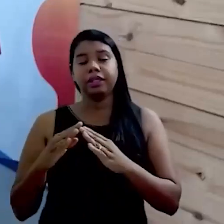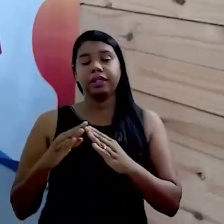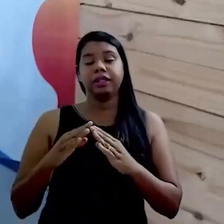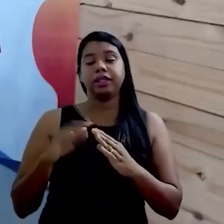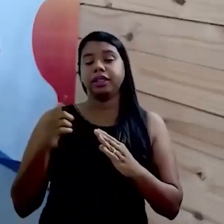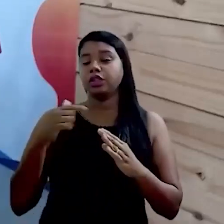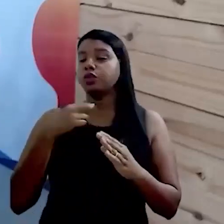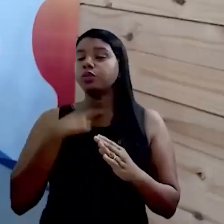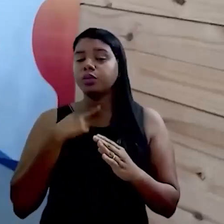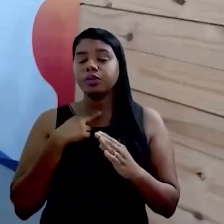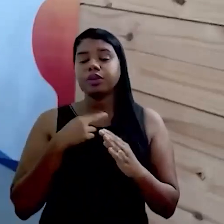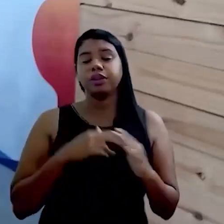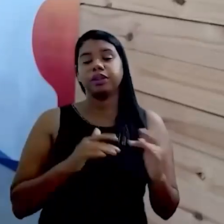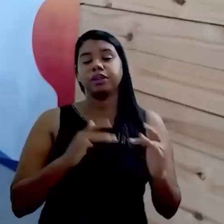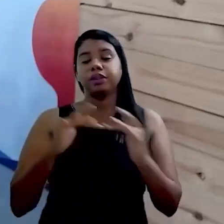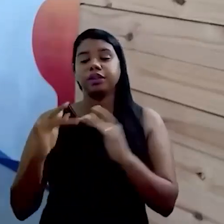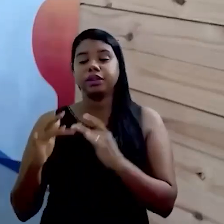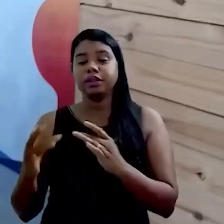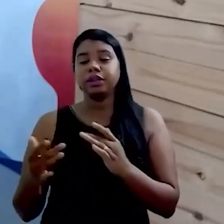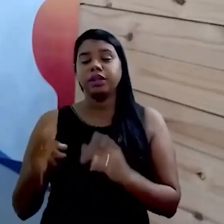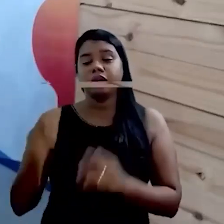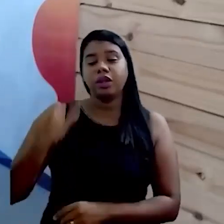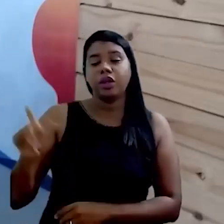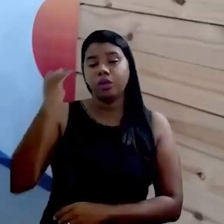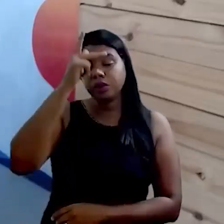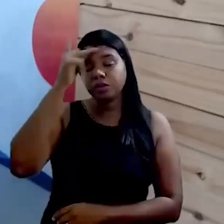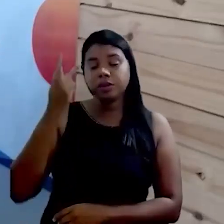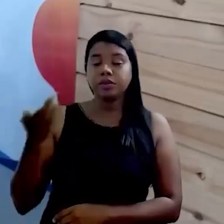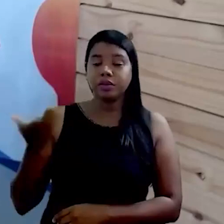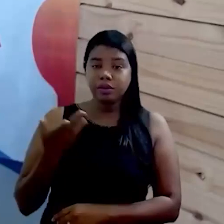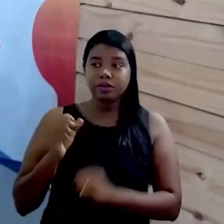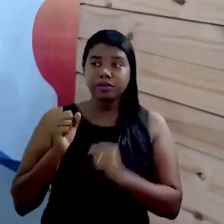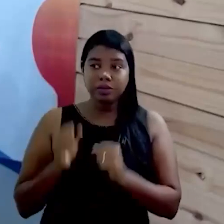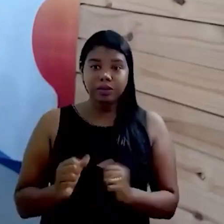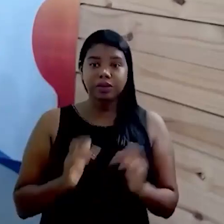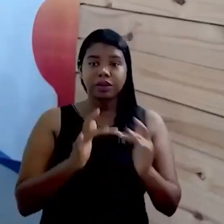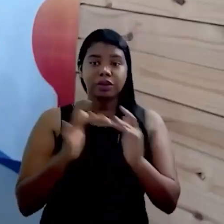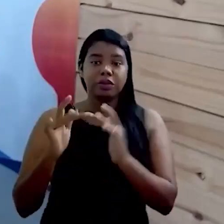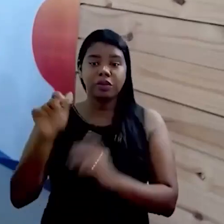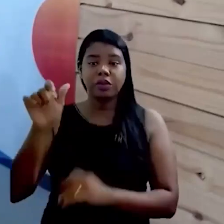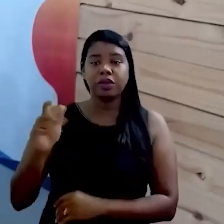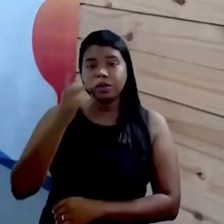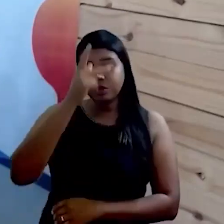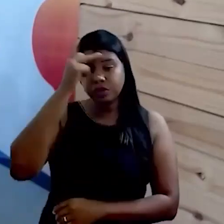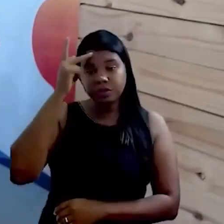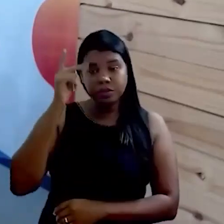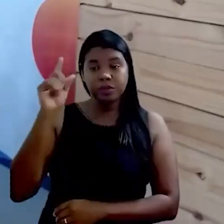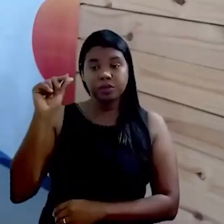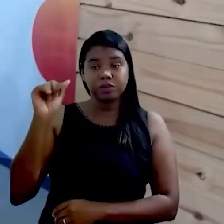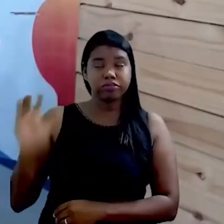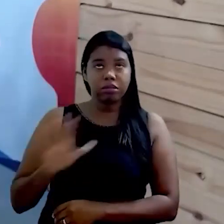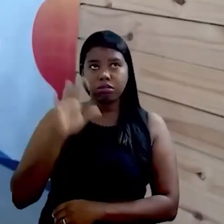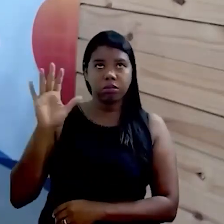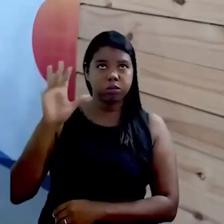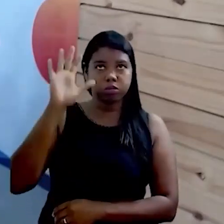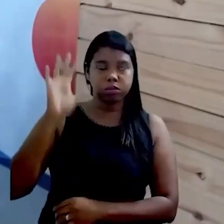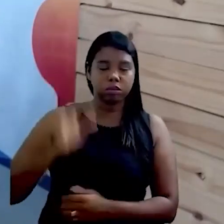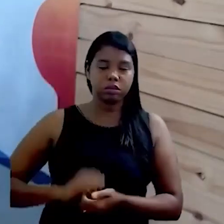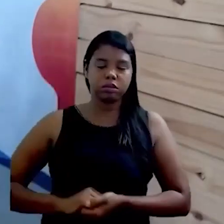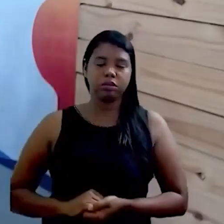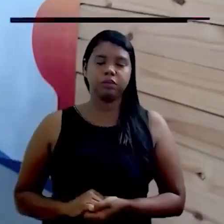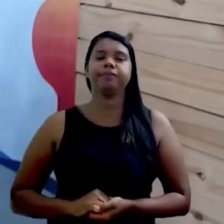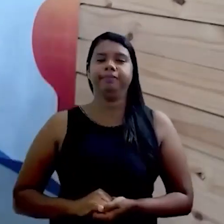ter contato com as pessoas, a gente está voltando, né, a ter esse contato, mas nesse cenário de inflação alta.